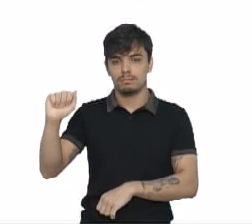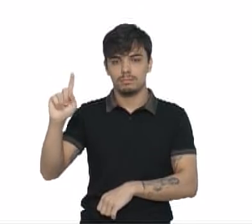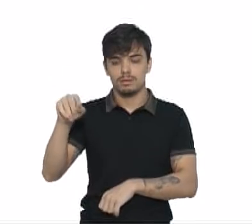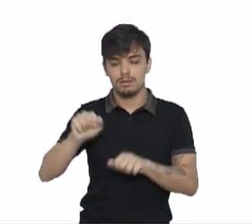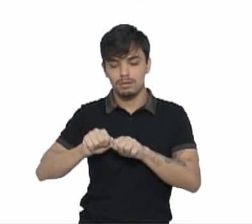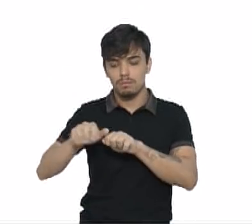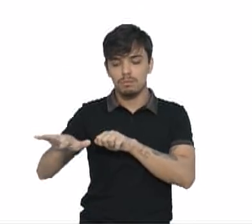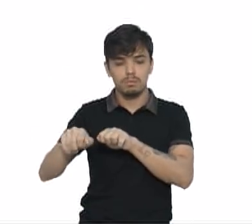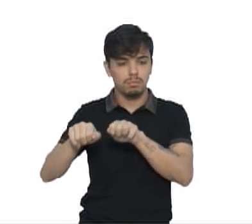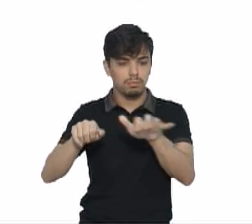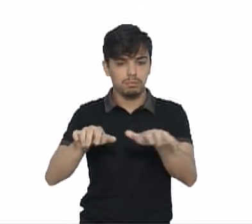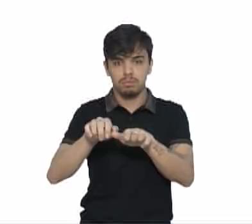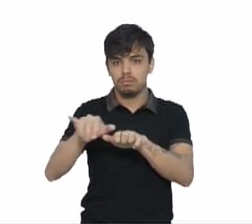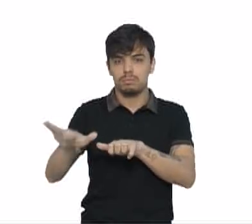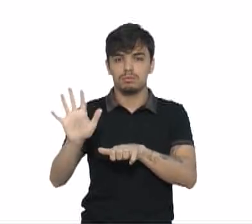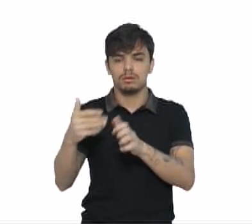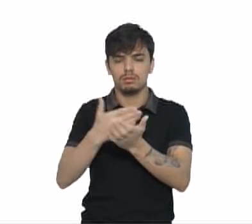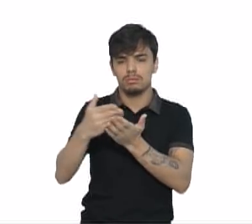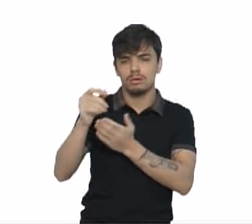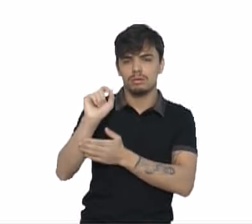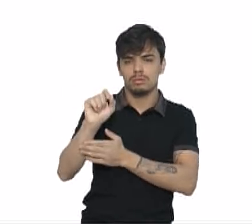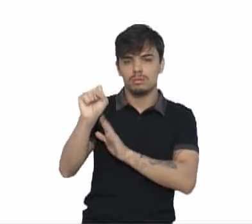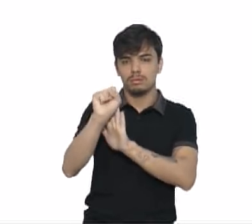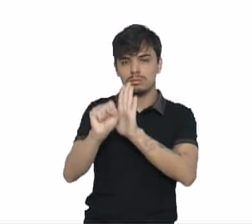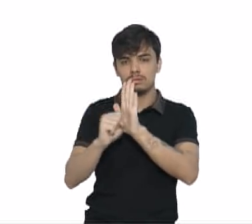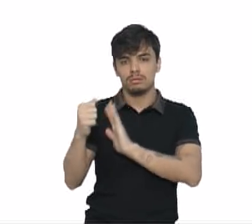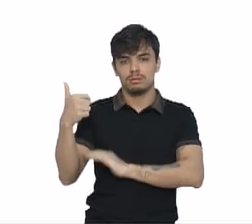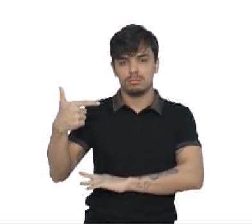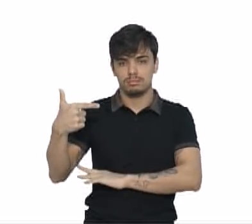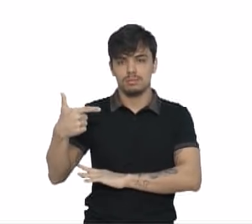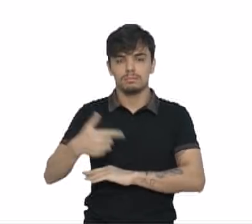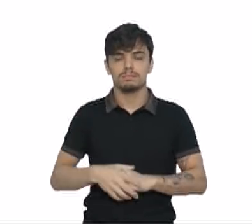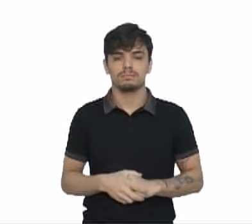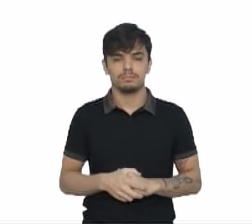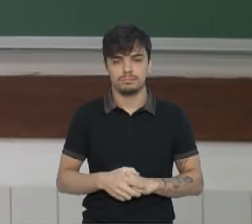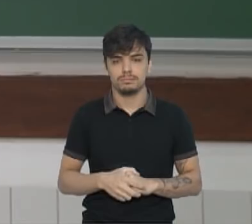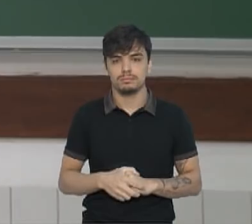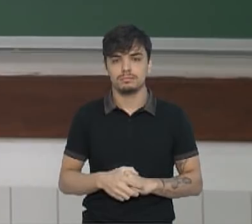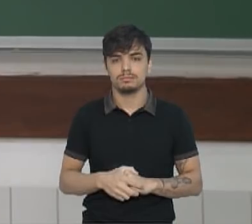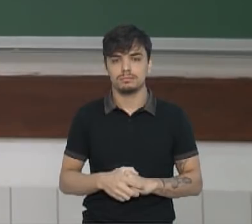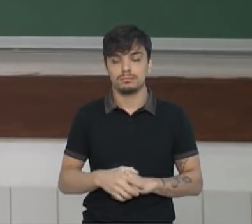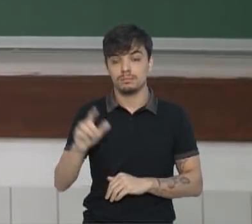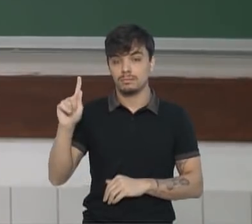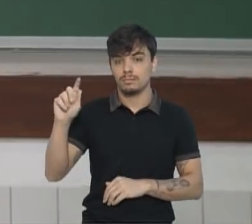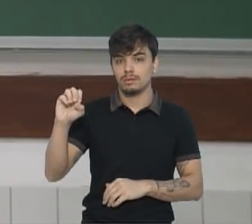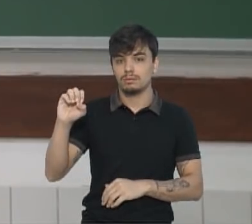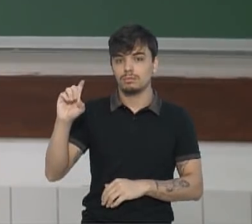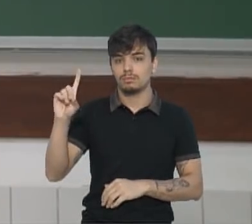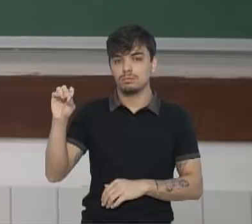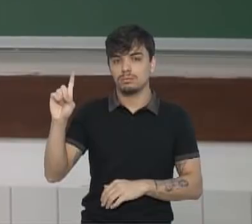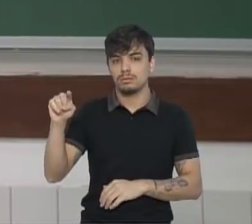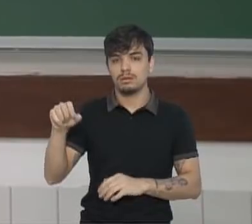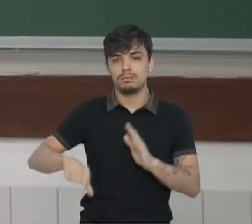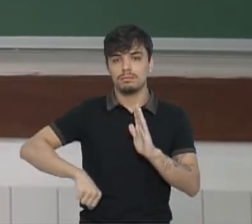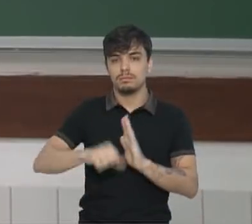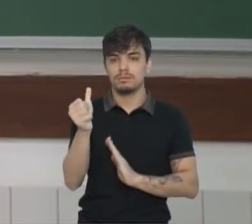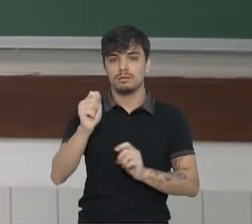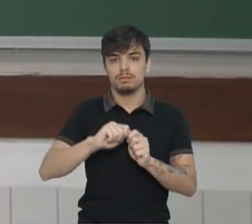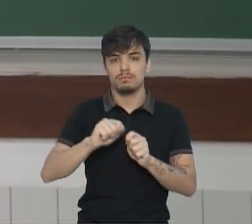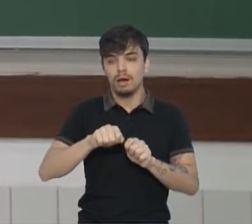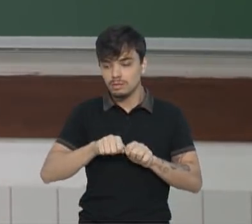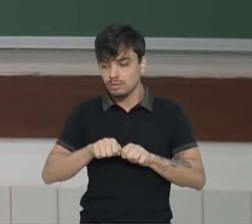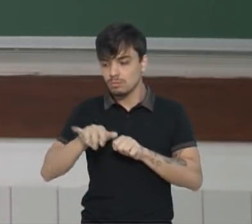migrações dos godos, que já se iniciaram no século II. Os godos vão ser um dos primeiros a fazer as migrações, tá? Vão